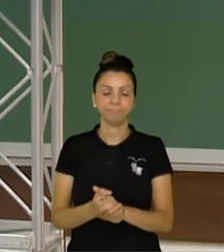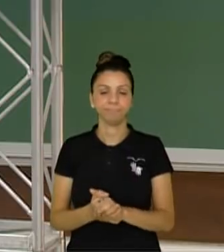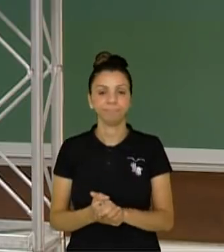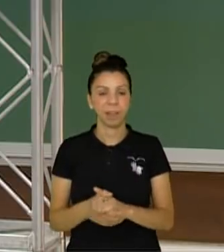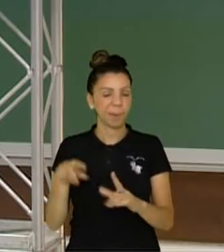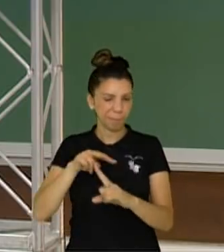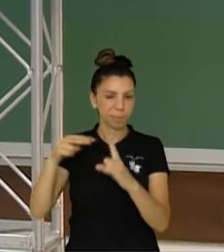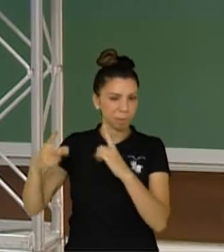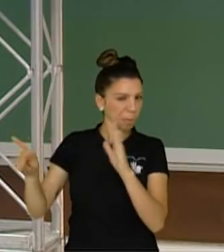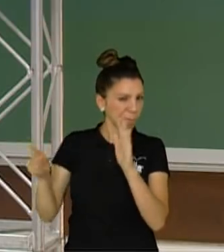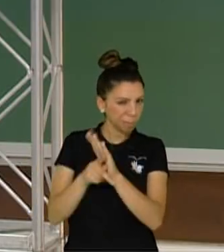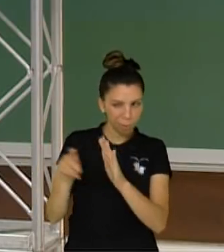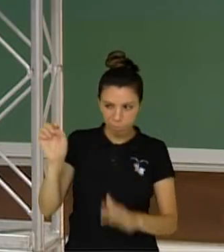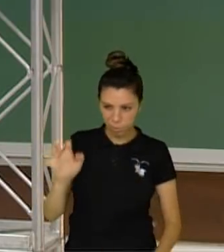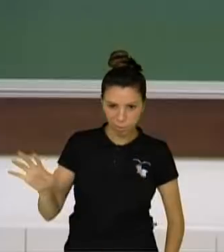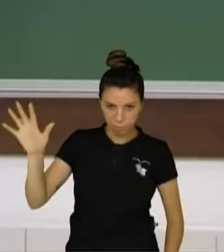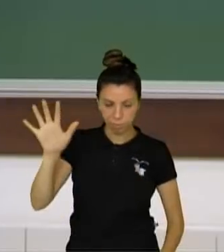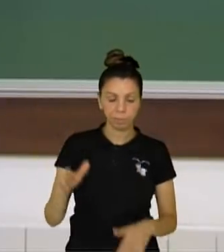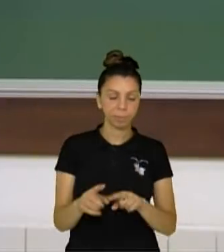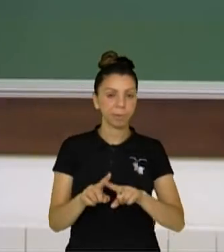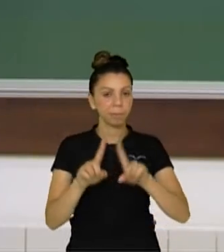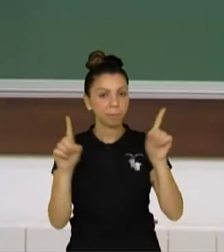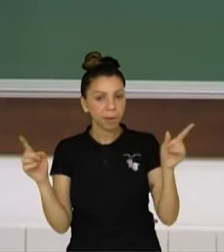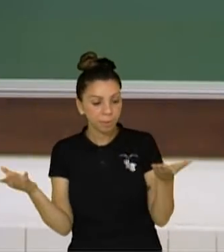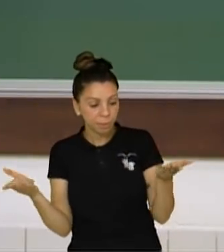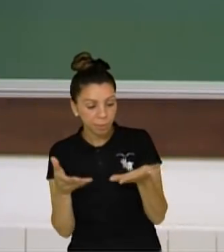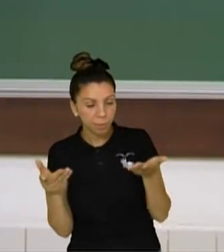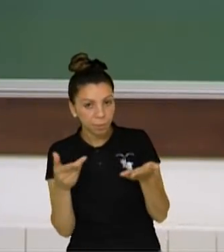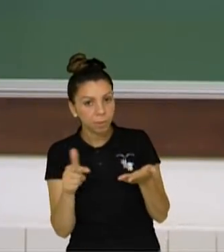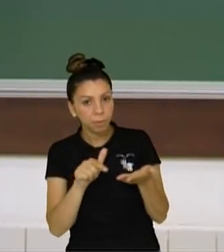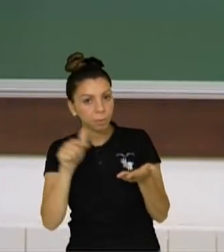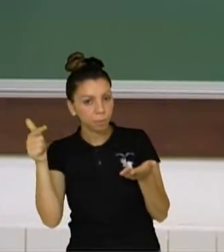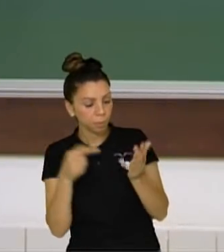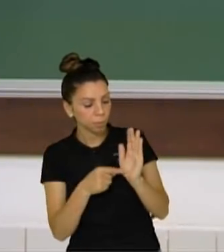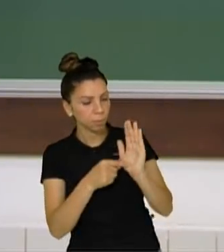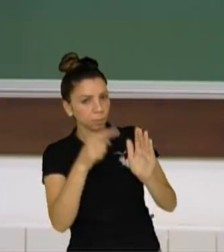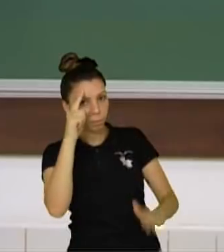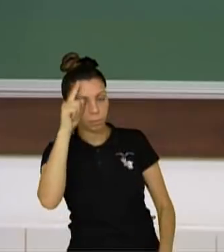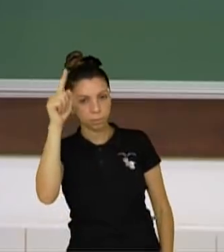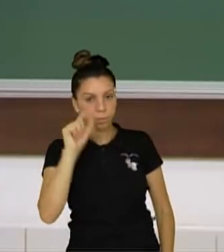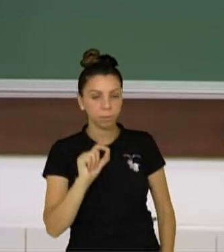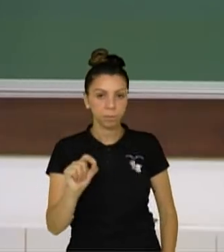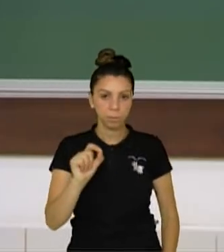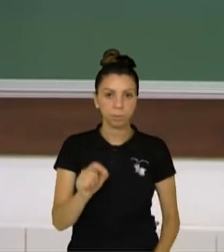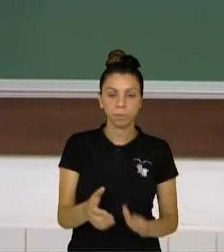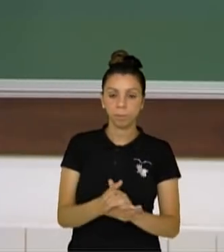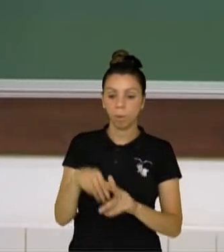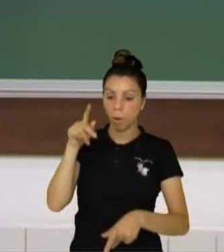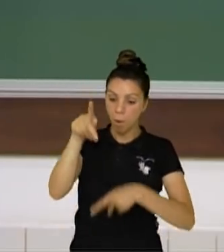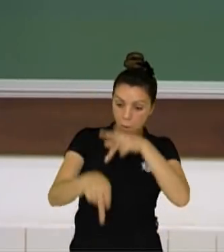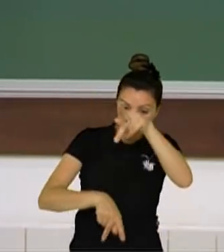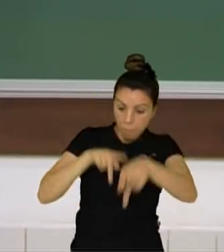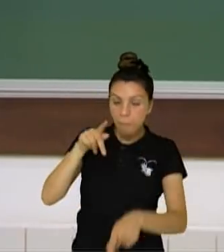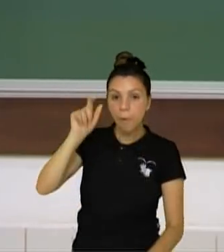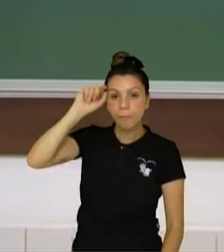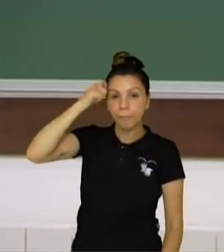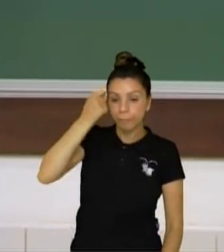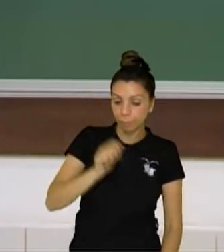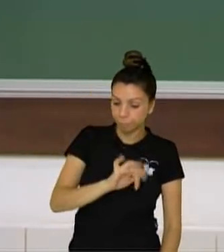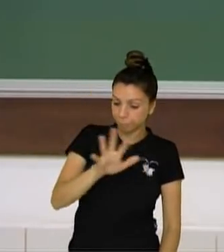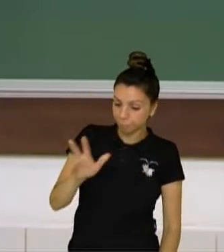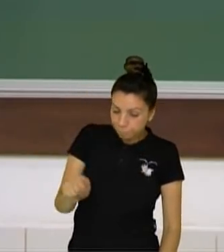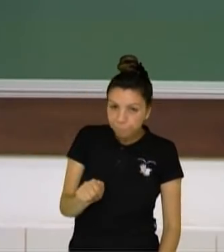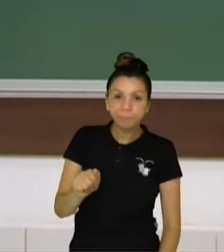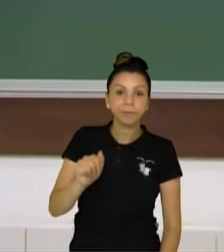Mas aqui eu quero aprofundar com vocês uma outra ideia, que os povos africanos e asiáticos tinham seus